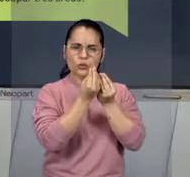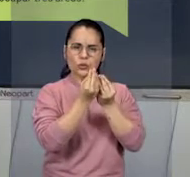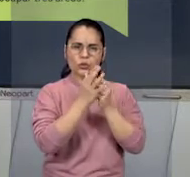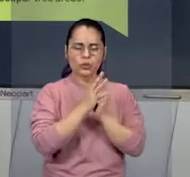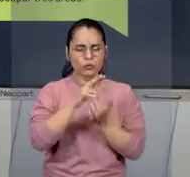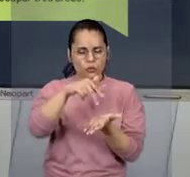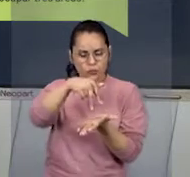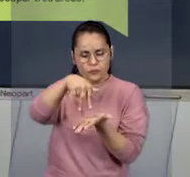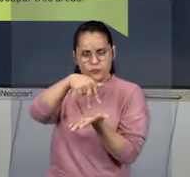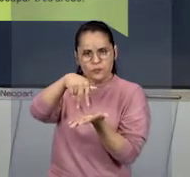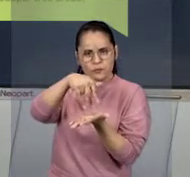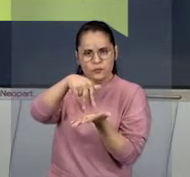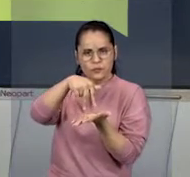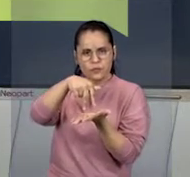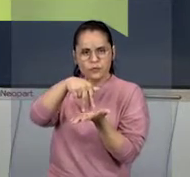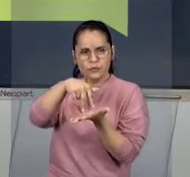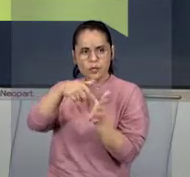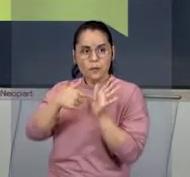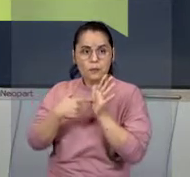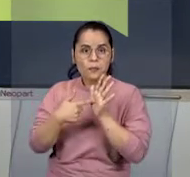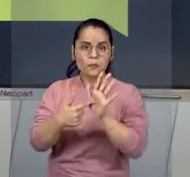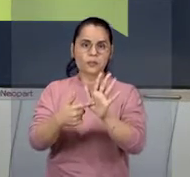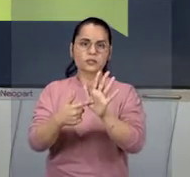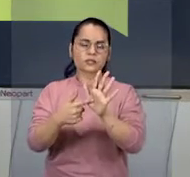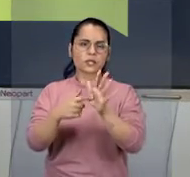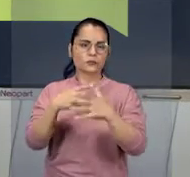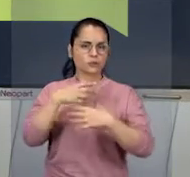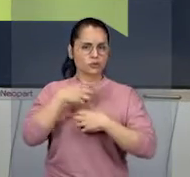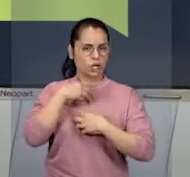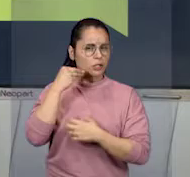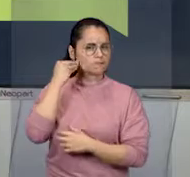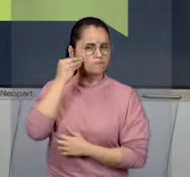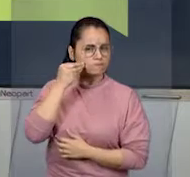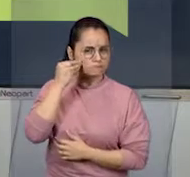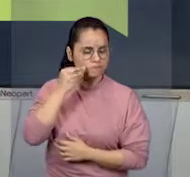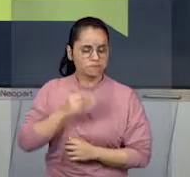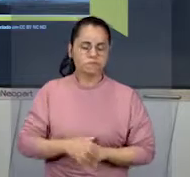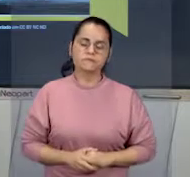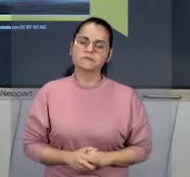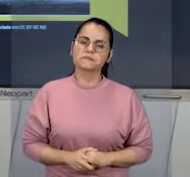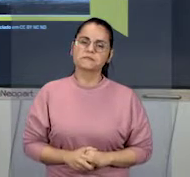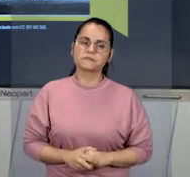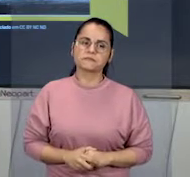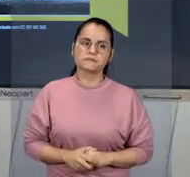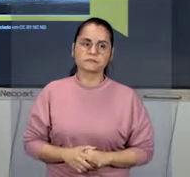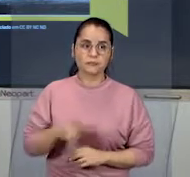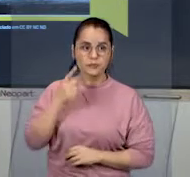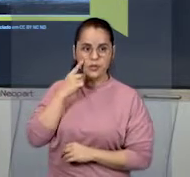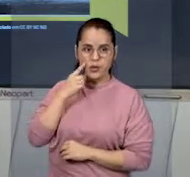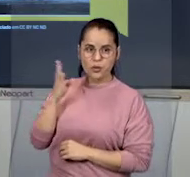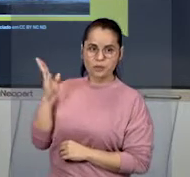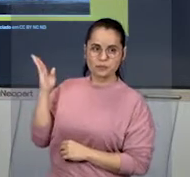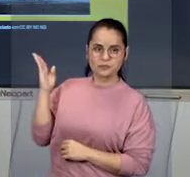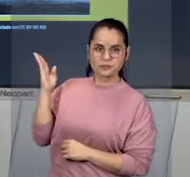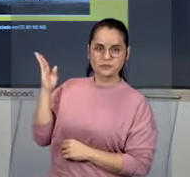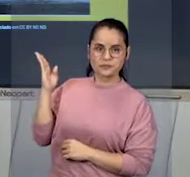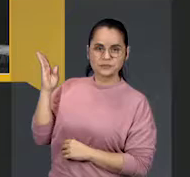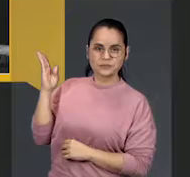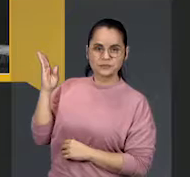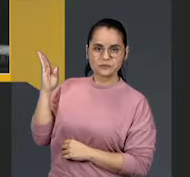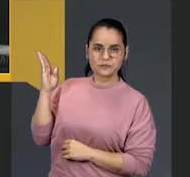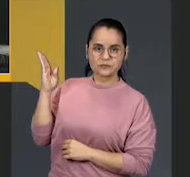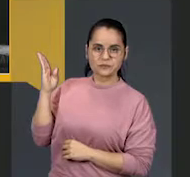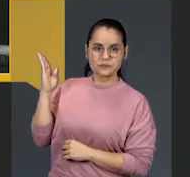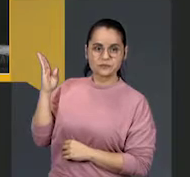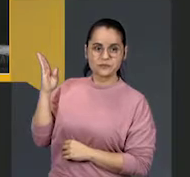o dançarino ali dentro fazendo experimentações. Aqui a gente até vê